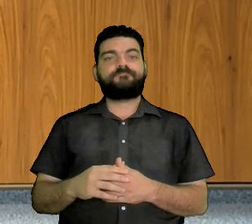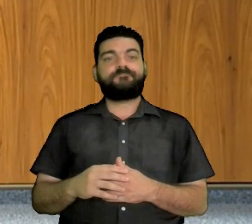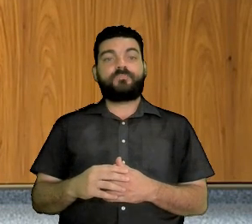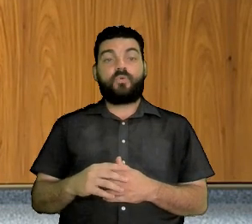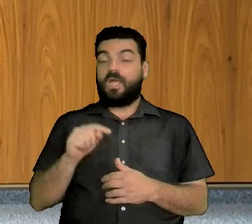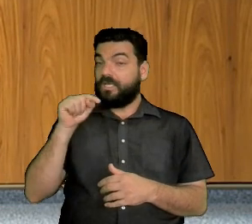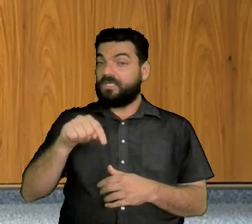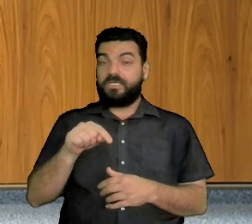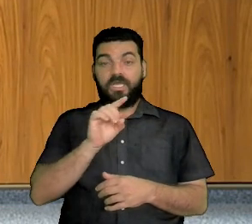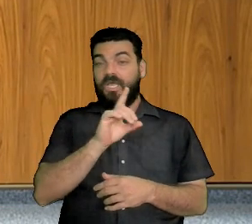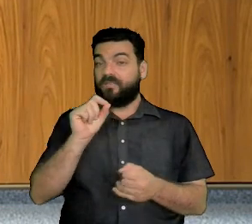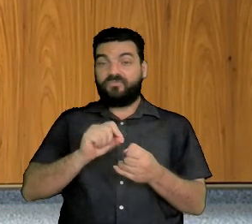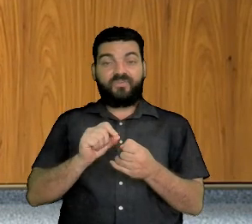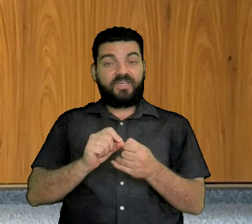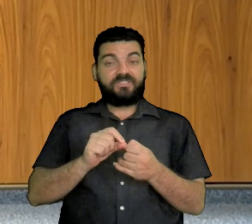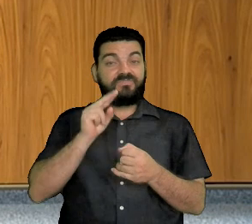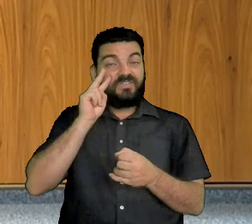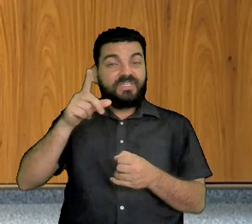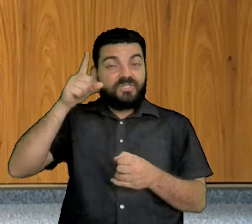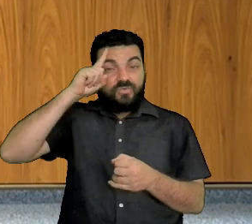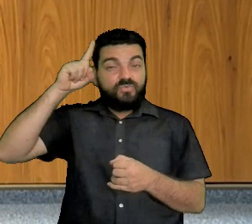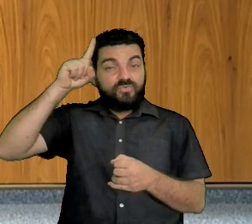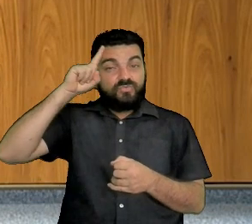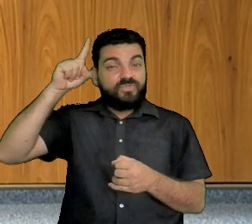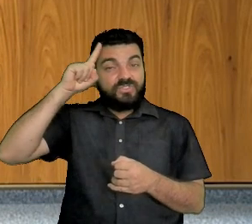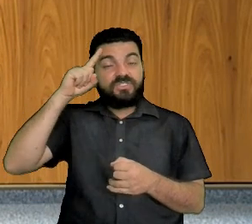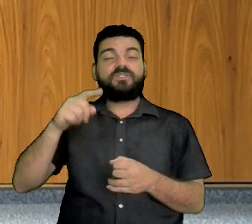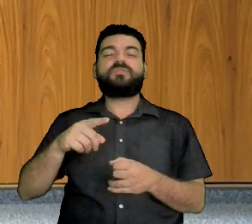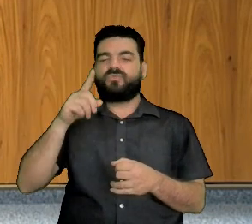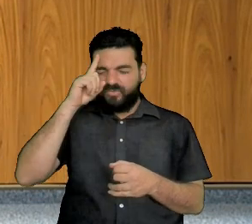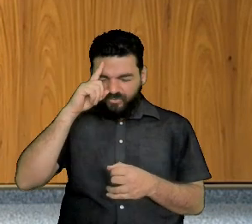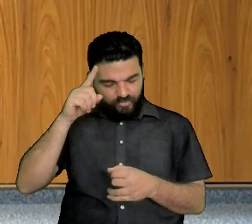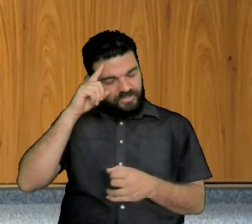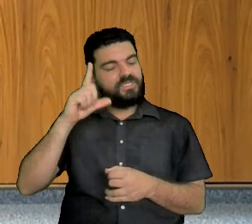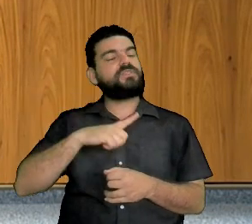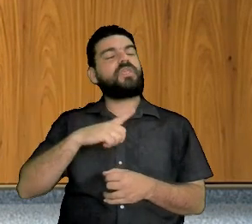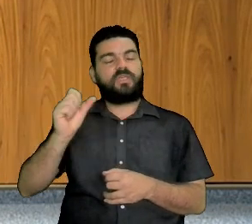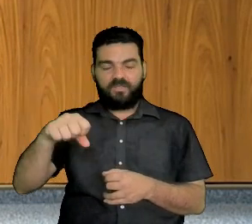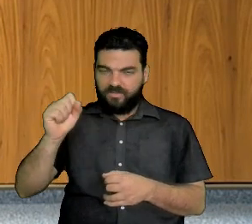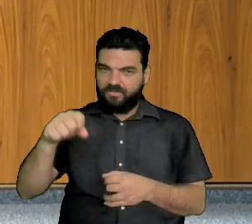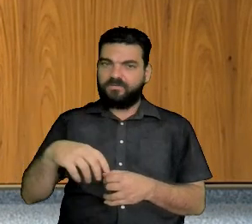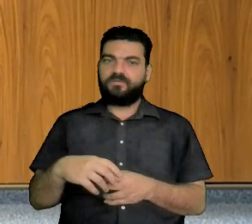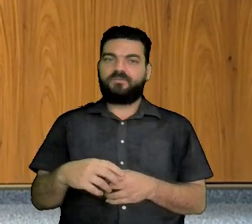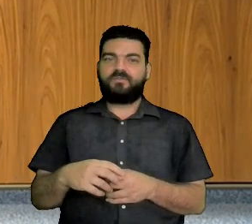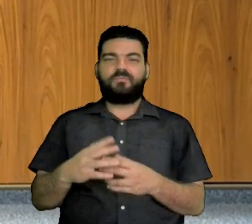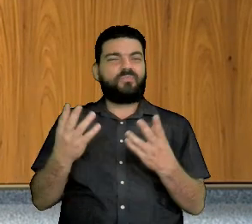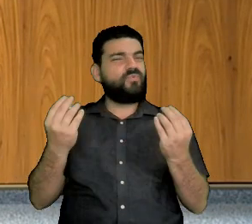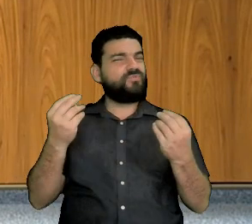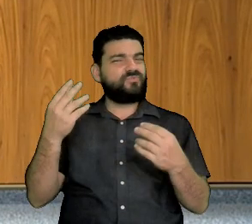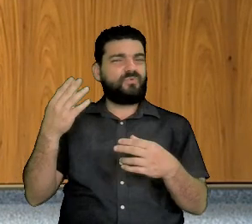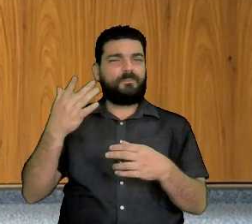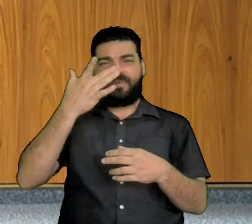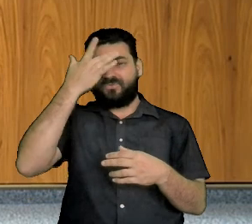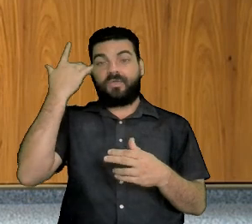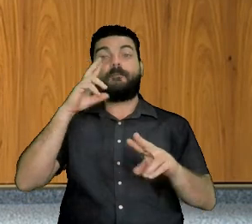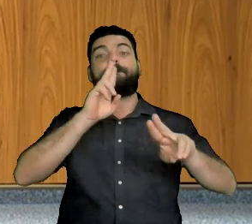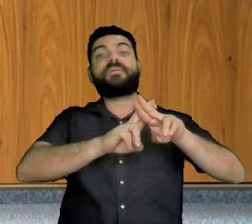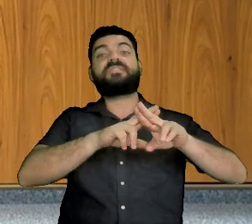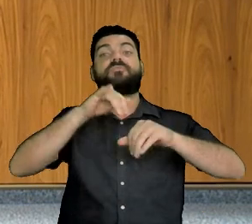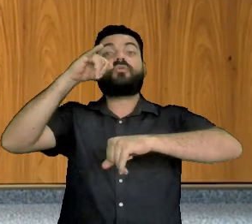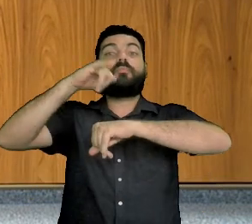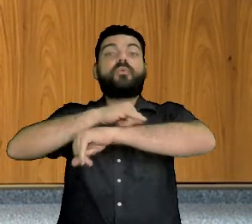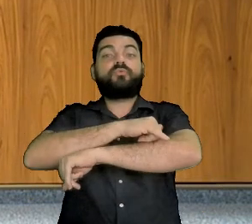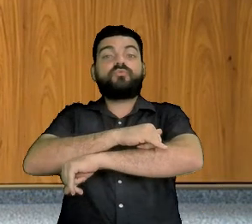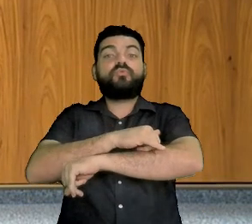muito fácil de entender, que é algo que nós, aqui na Terceira Região, vemos todos os dias. Todos os